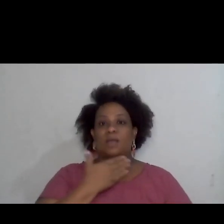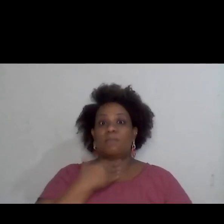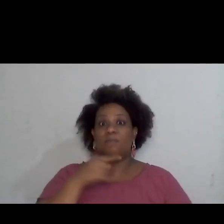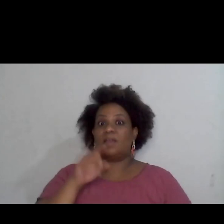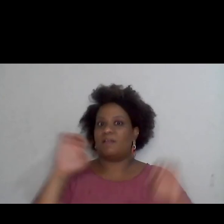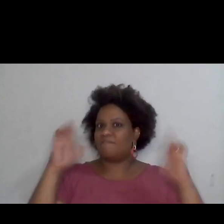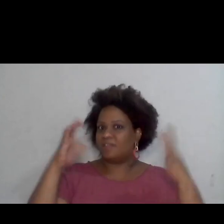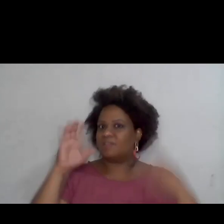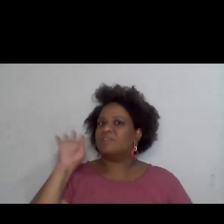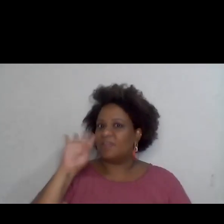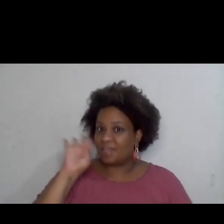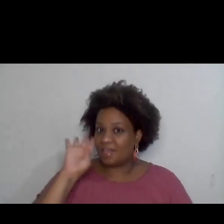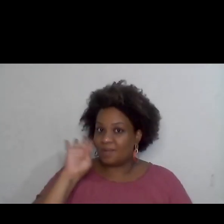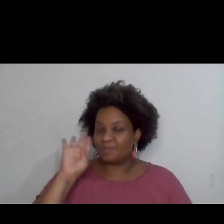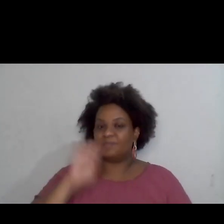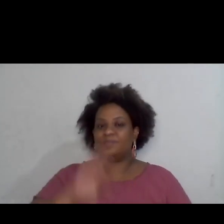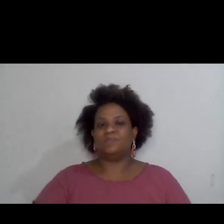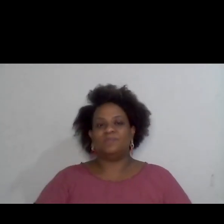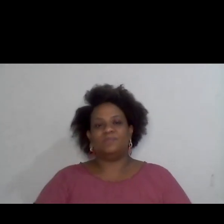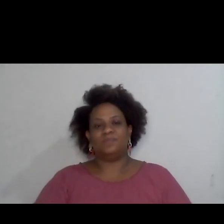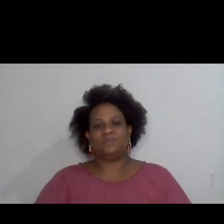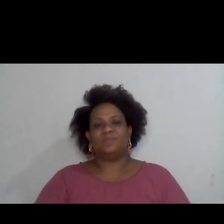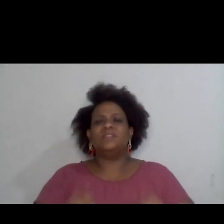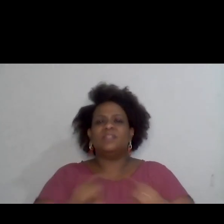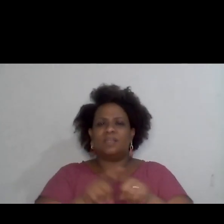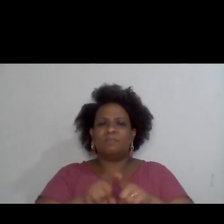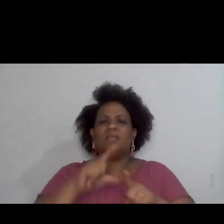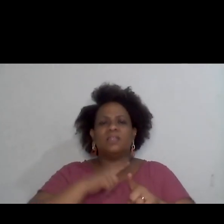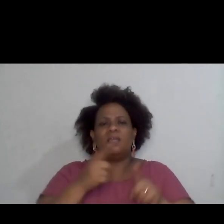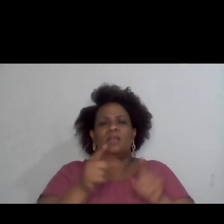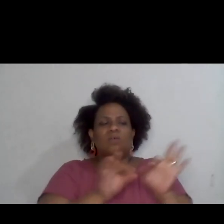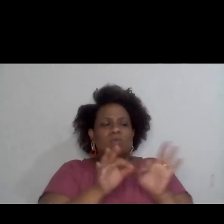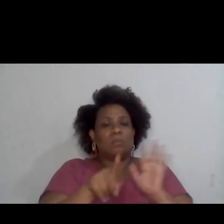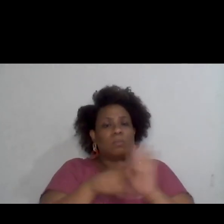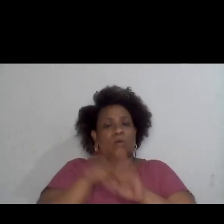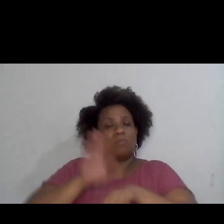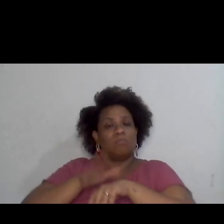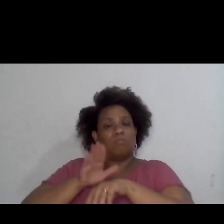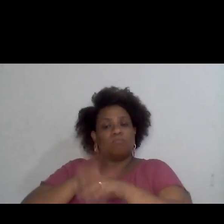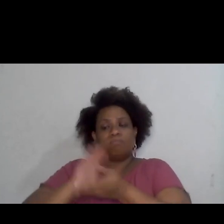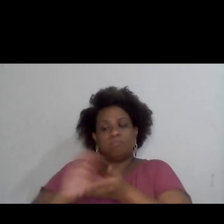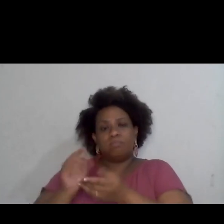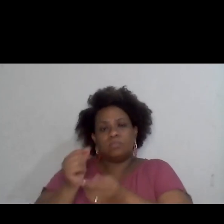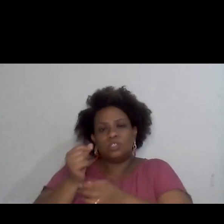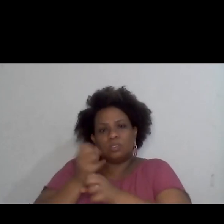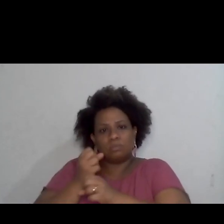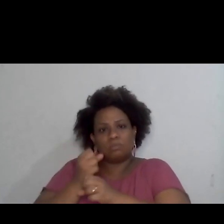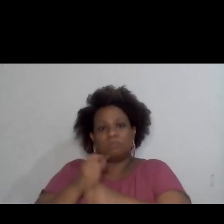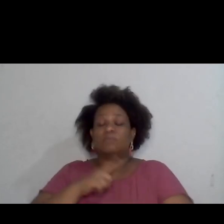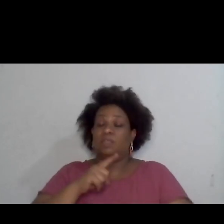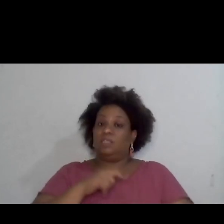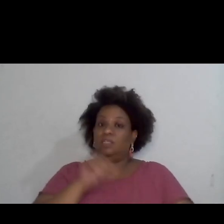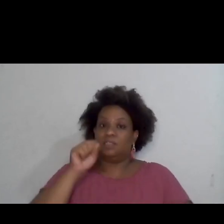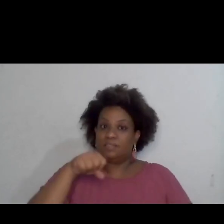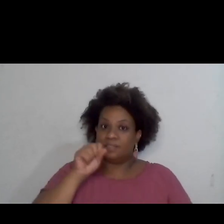bacana. Além disso, a gente vai ter um outro pequeno edital com recurso próprio da Funceb, o nosso pequeno orçamento, mas vamos ter sim.